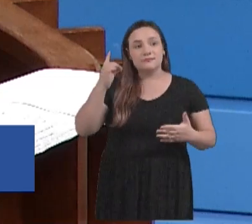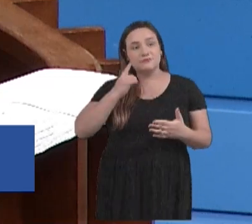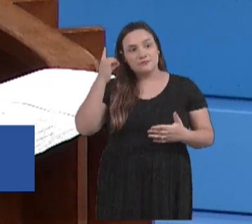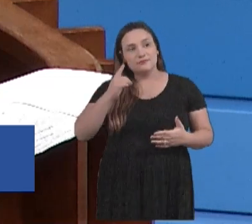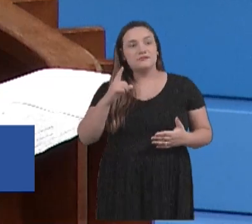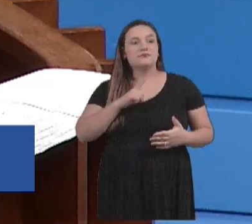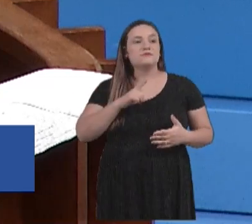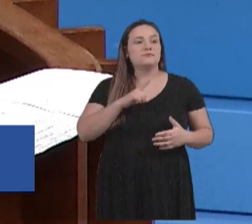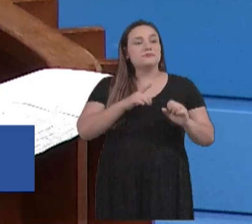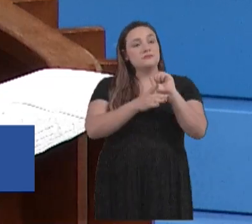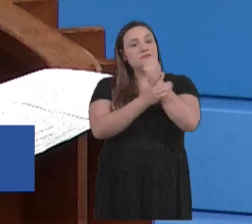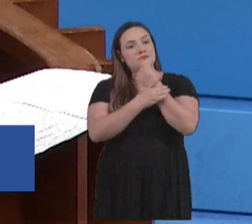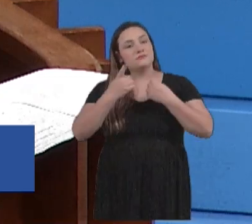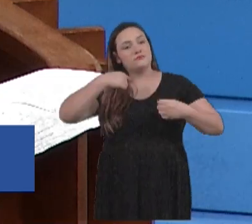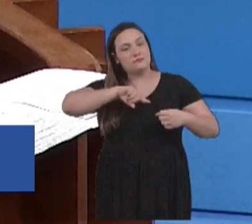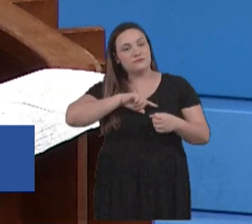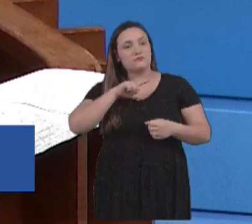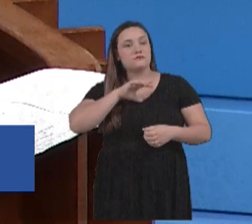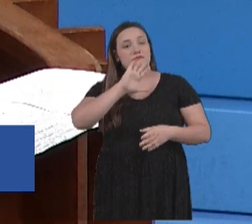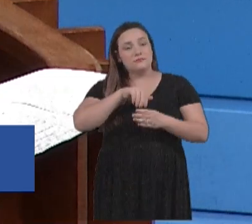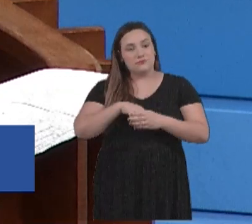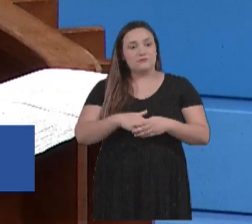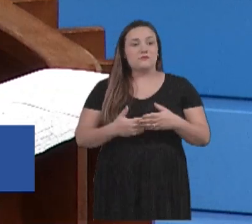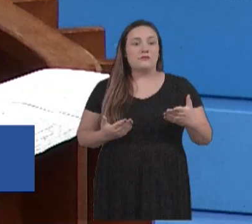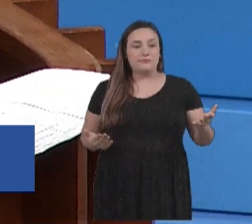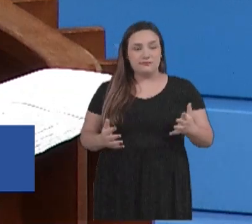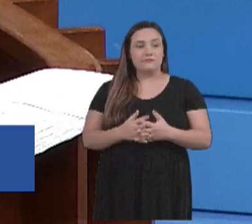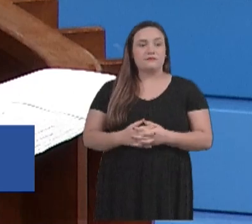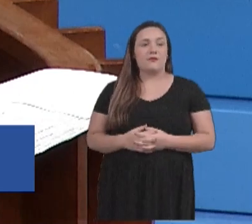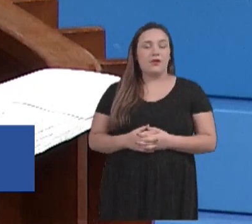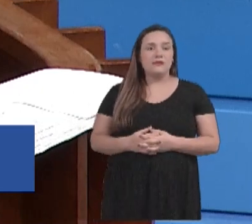tem a segurança no que nós vamos votar daqui a pouco,